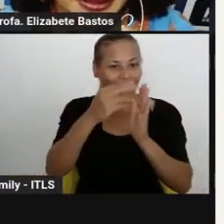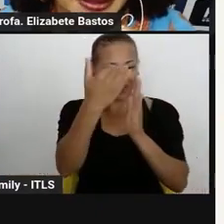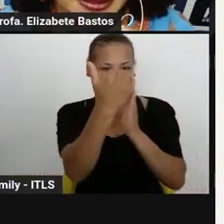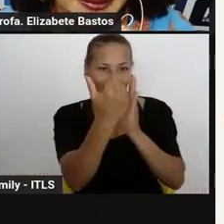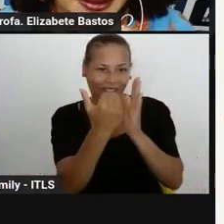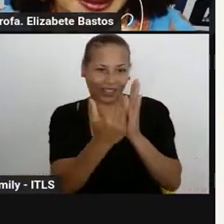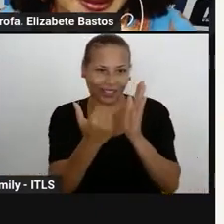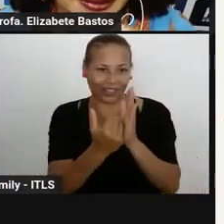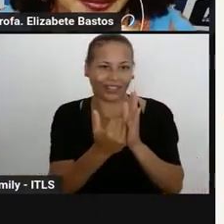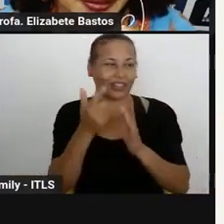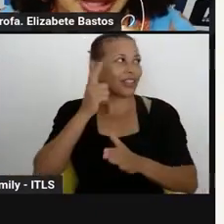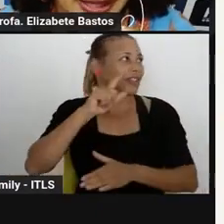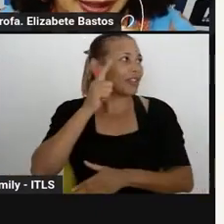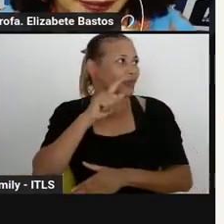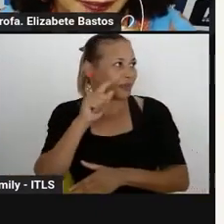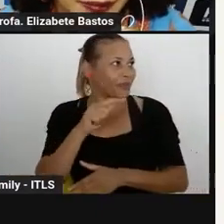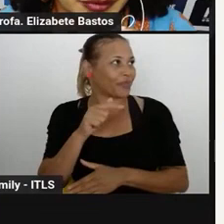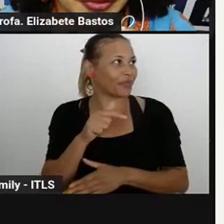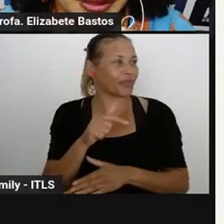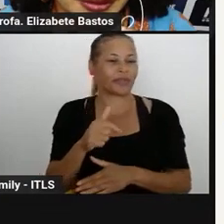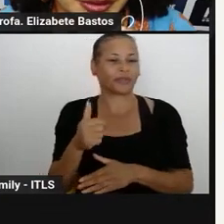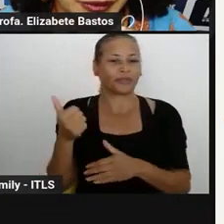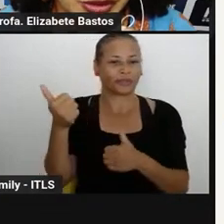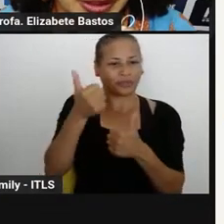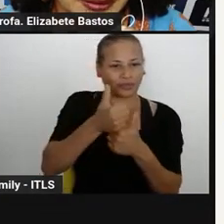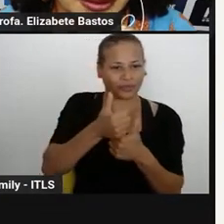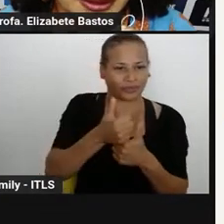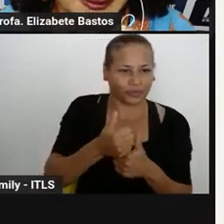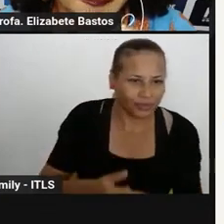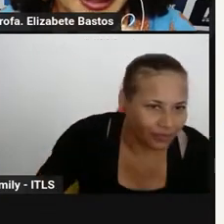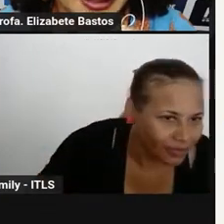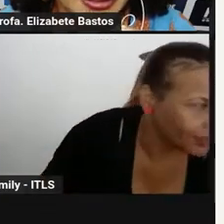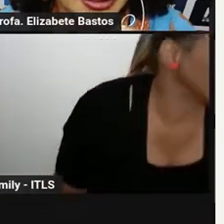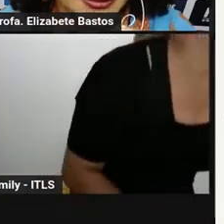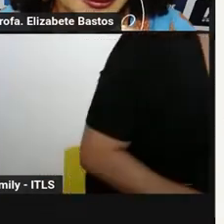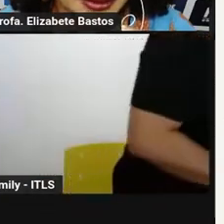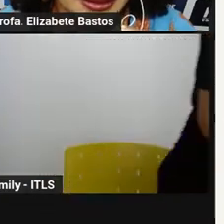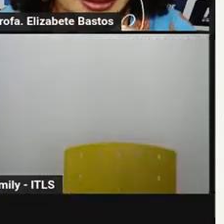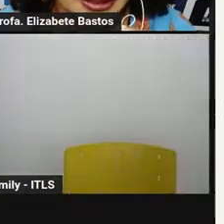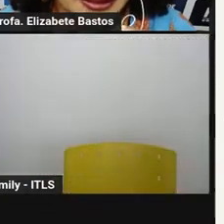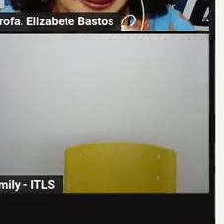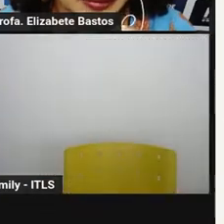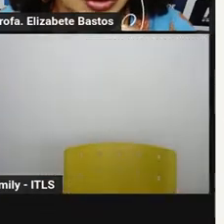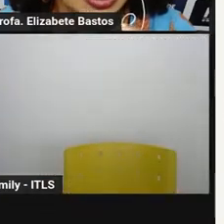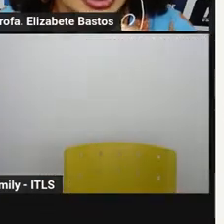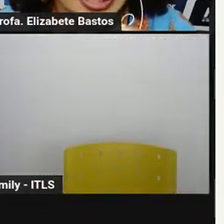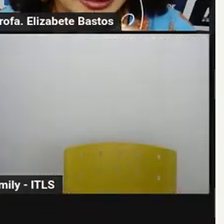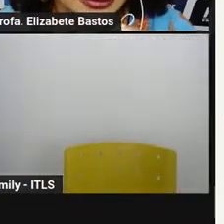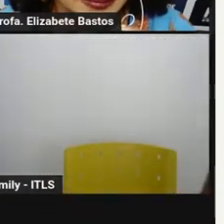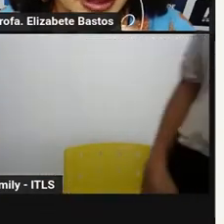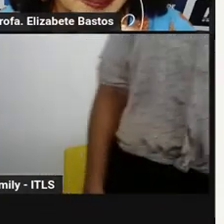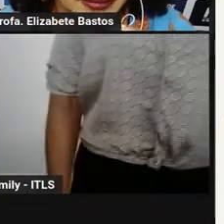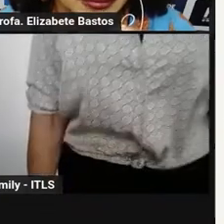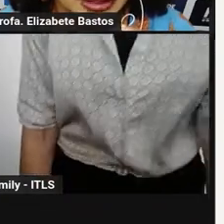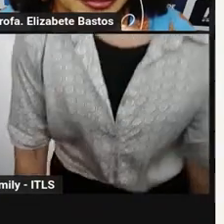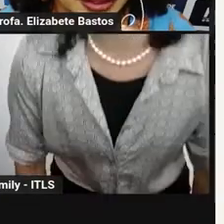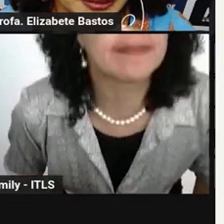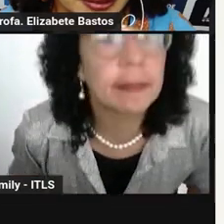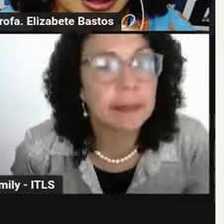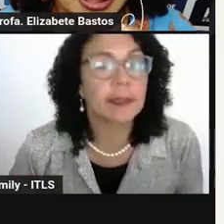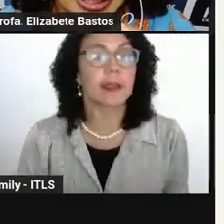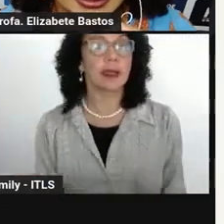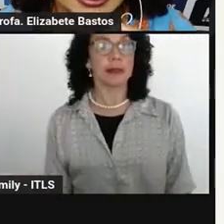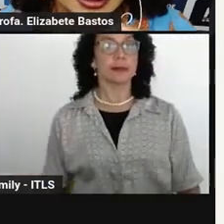e divulgaram e promoveram seus projetos de leitura e escrita. Nos convidaram também para alguns